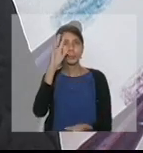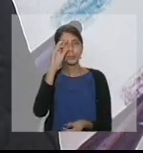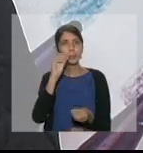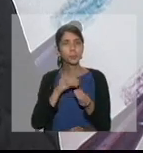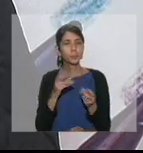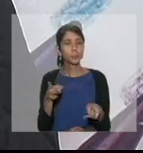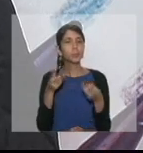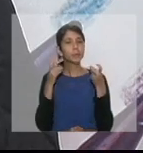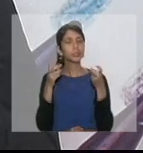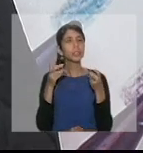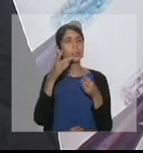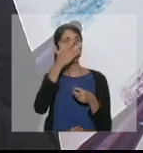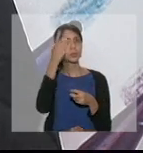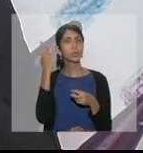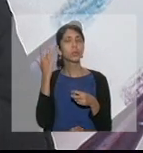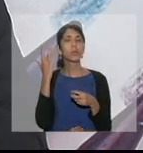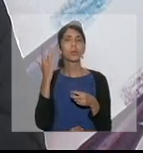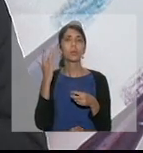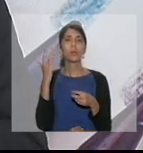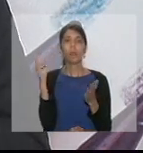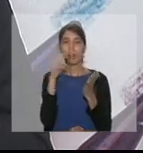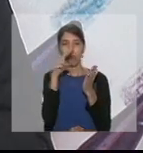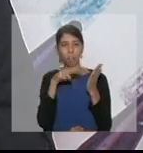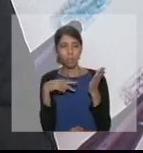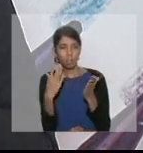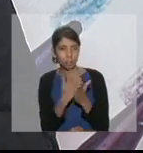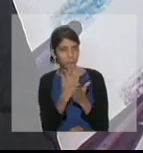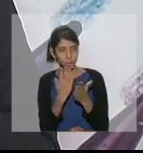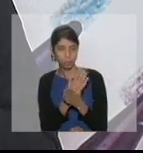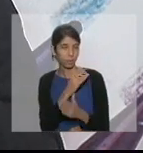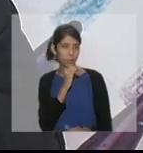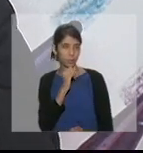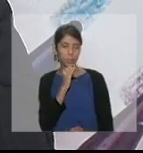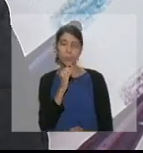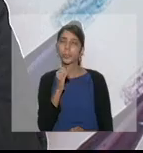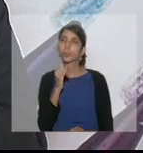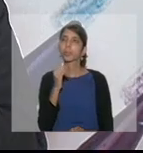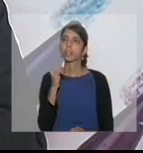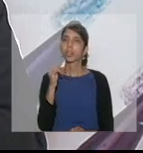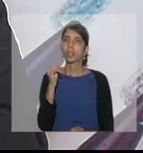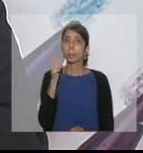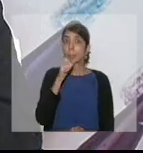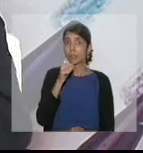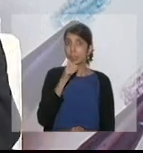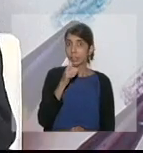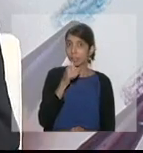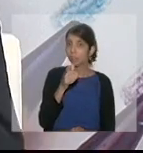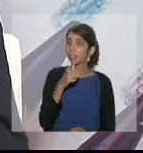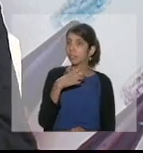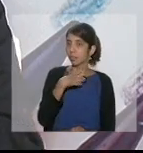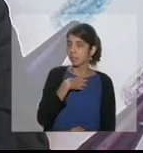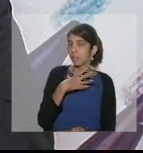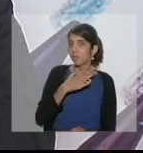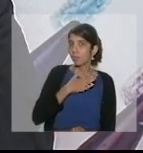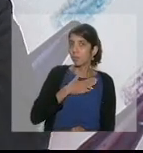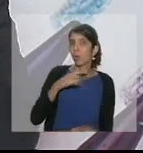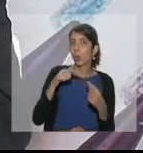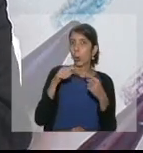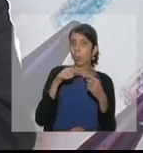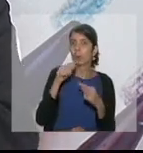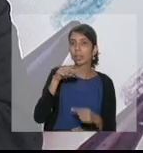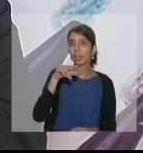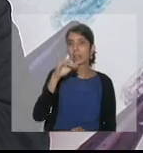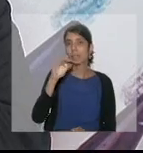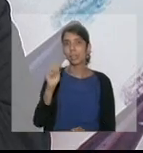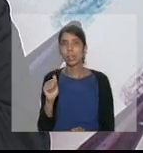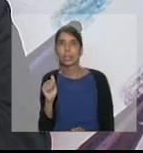do público de vocês sobre a obra? No seguinte sentido, como é que as meninas se identificam com a Nina? Como é que as meninas